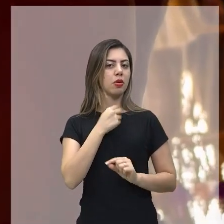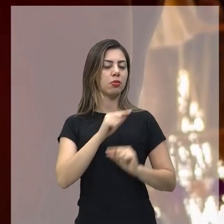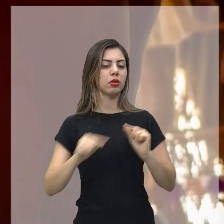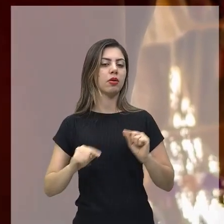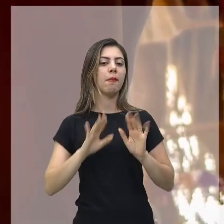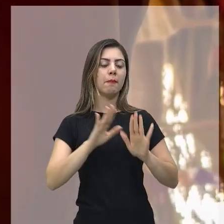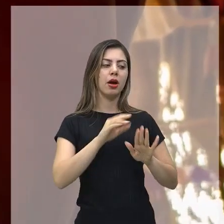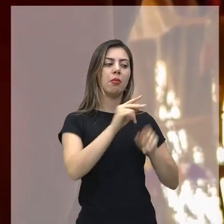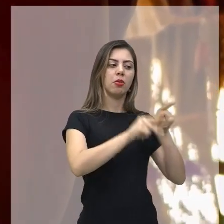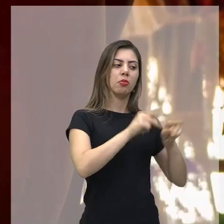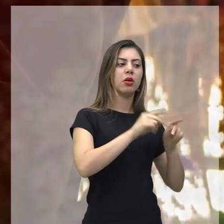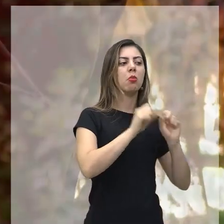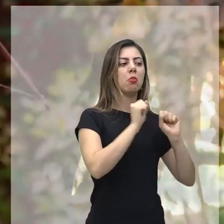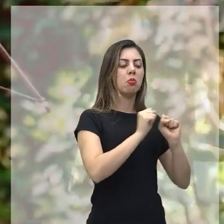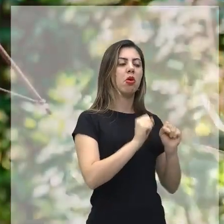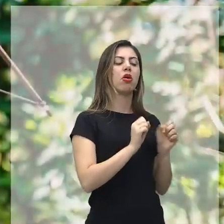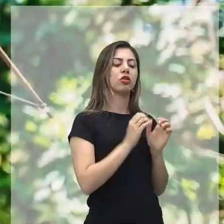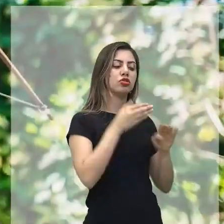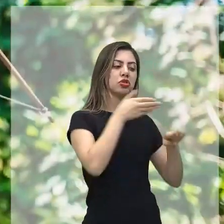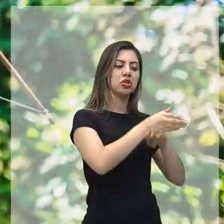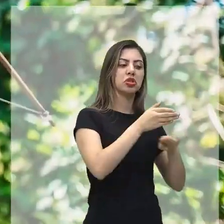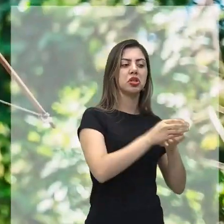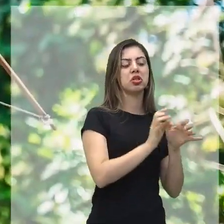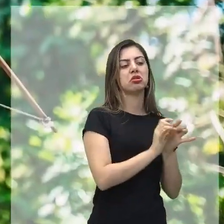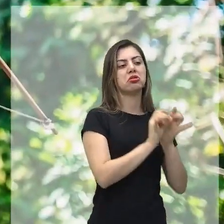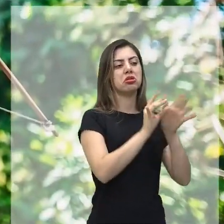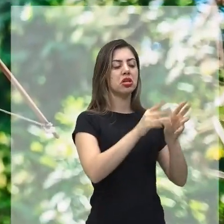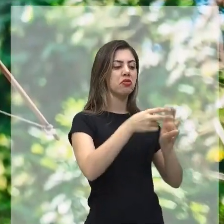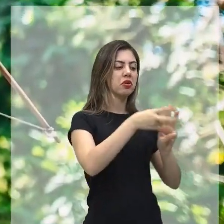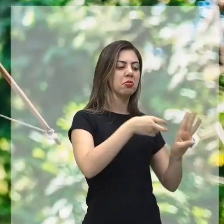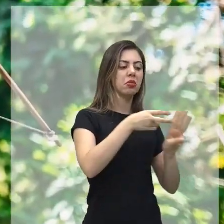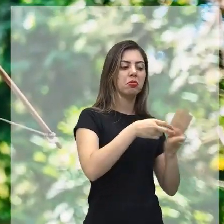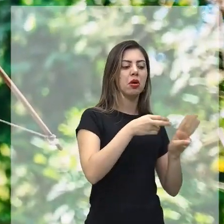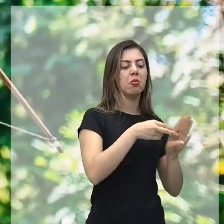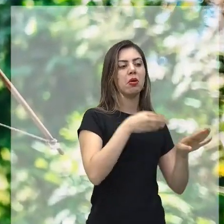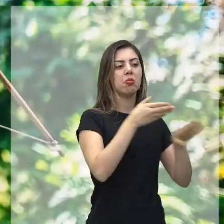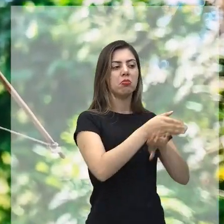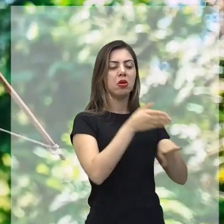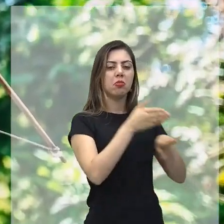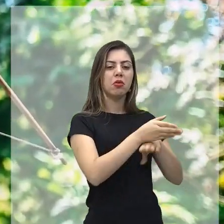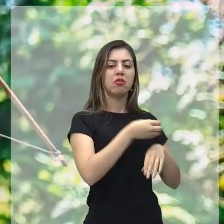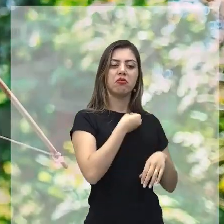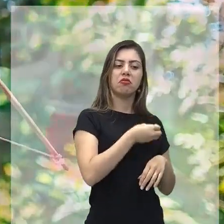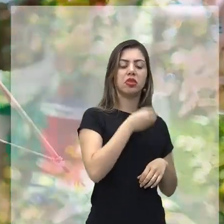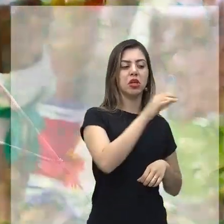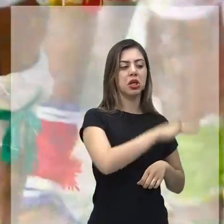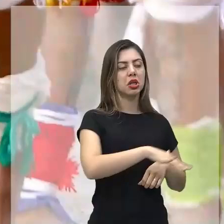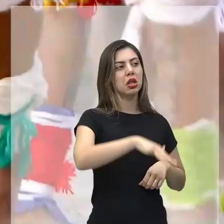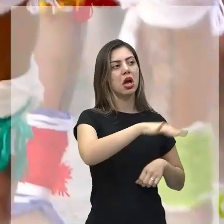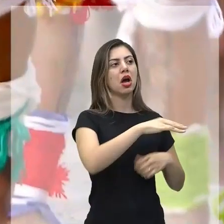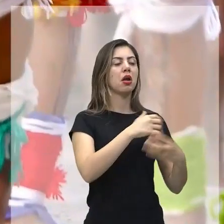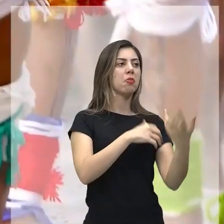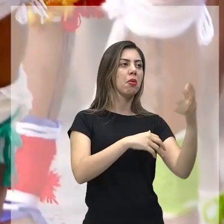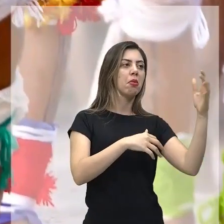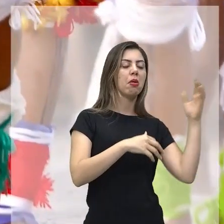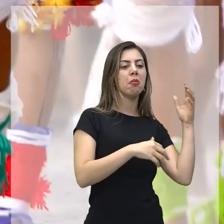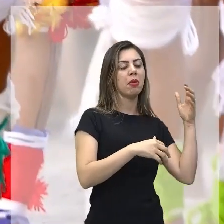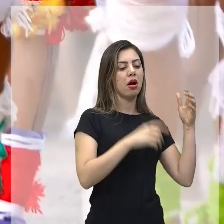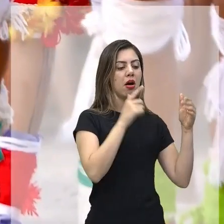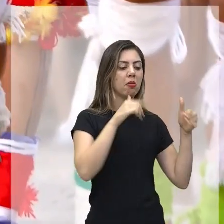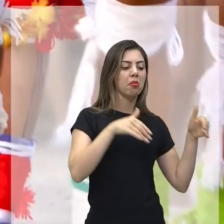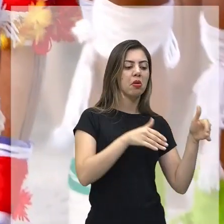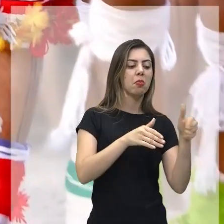ocupar tradicionalmente aquele espaço para o seu usufruto, usar os recursos hídricos, os recursos da